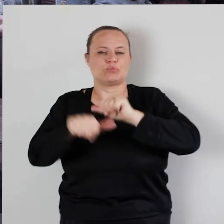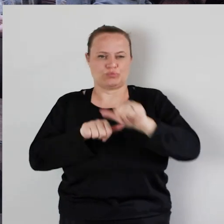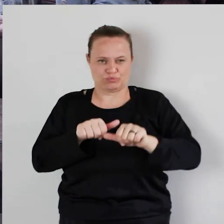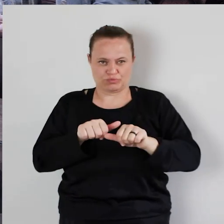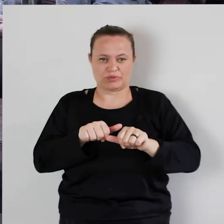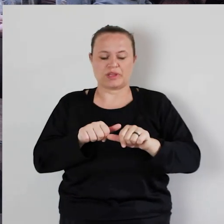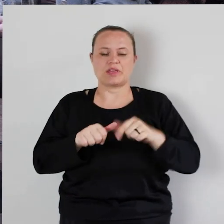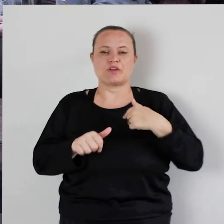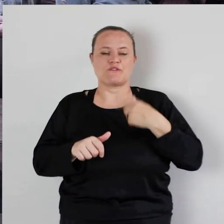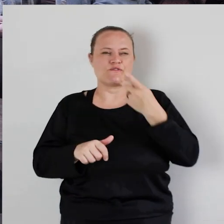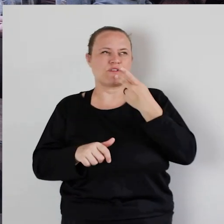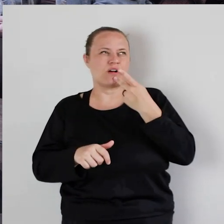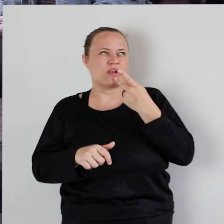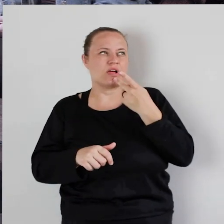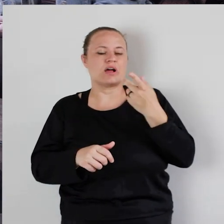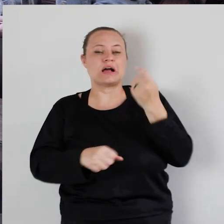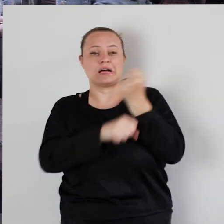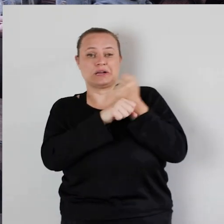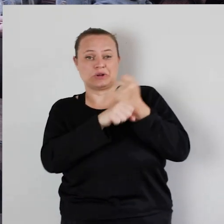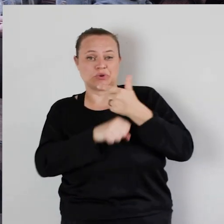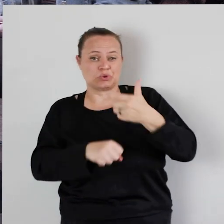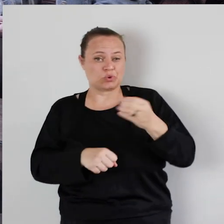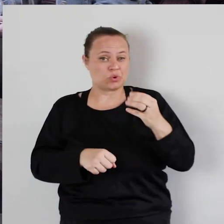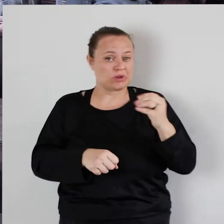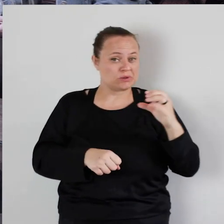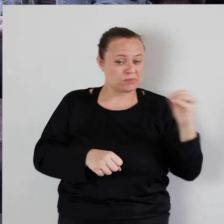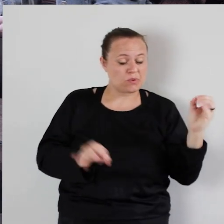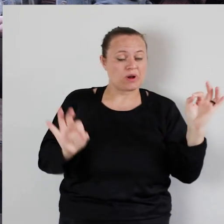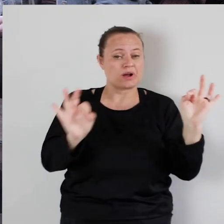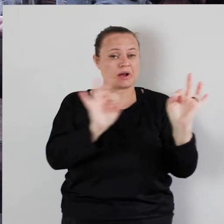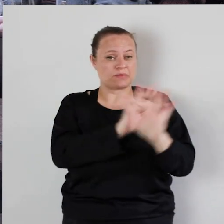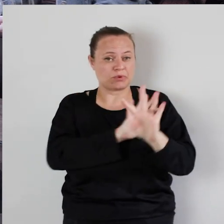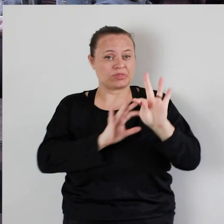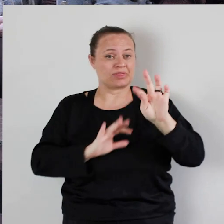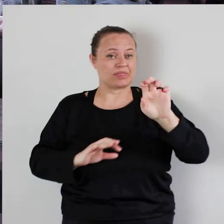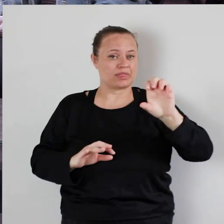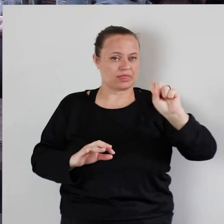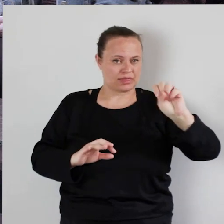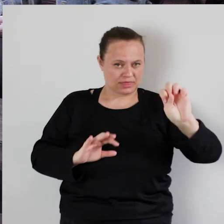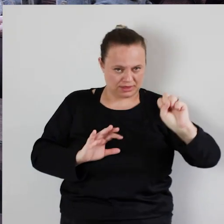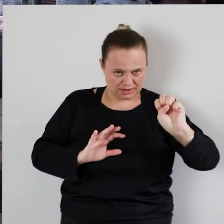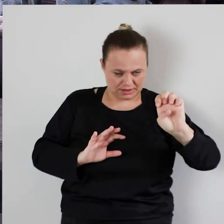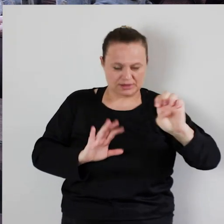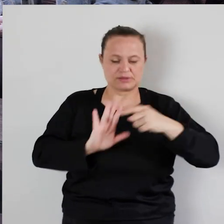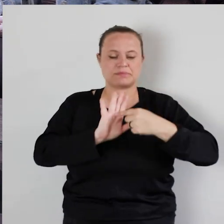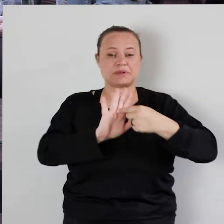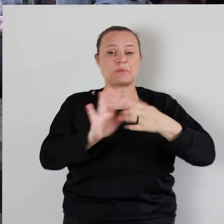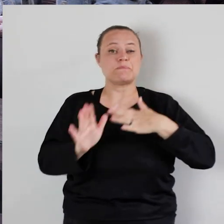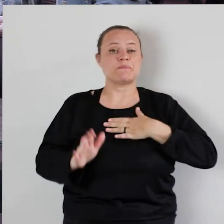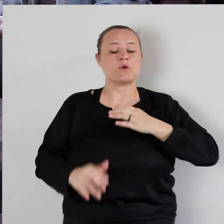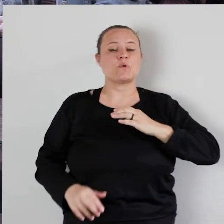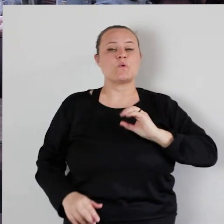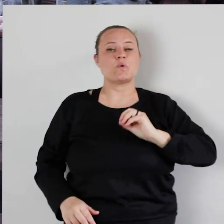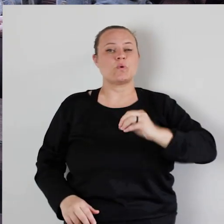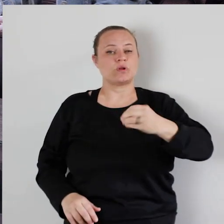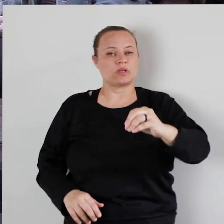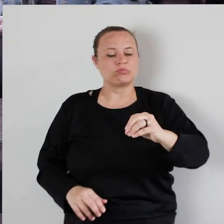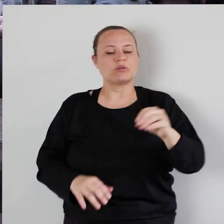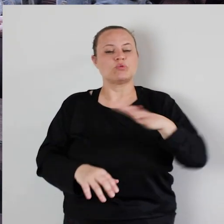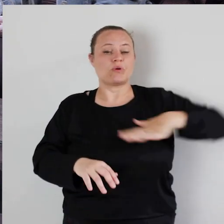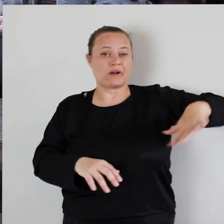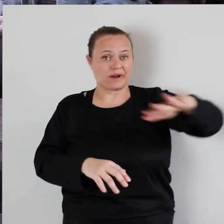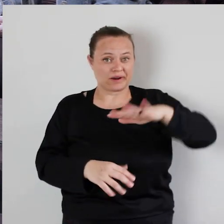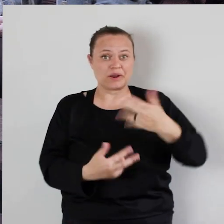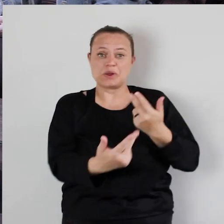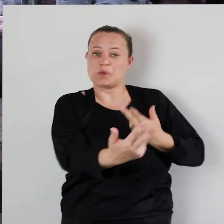burocráticas. Isso aí a gente está falando ano 2000, que eu defendo a tese, com um orientador que era da minha